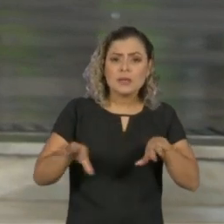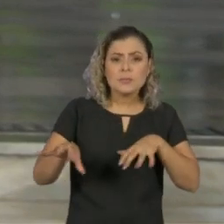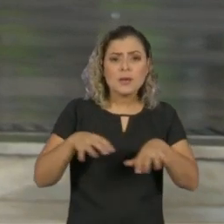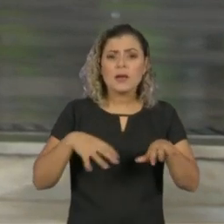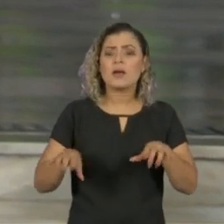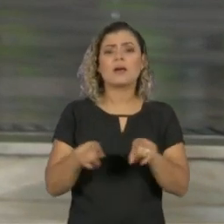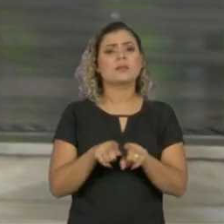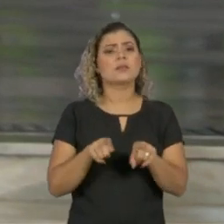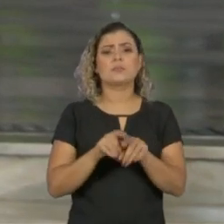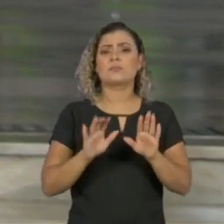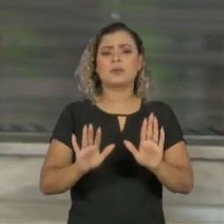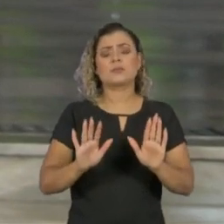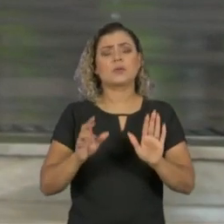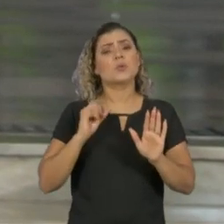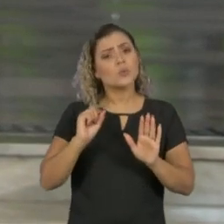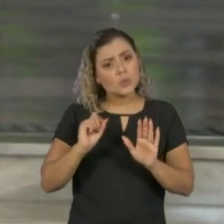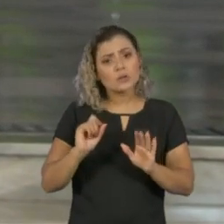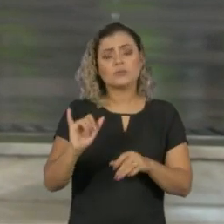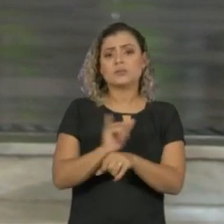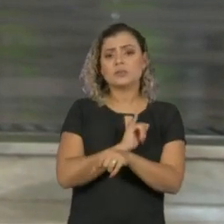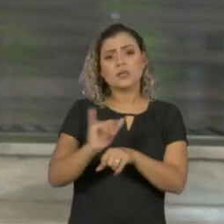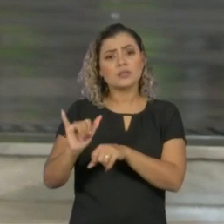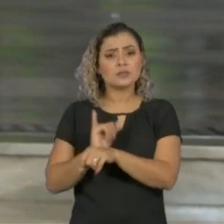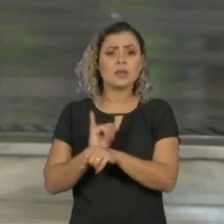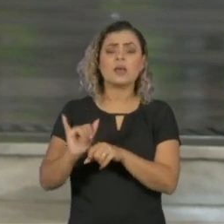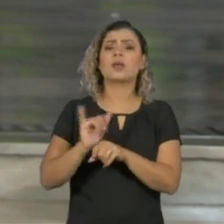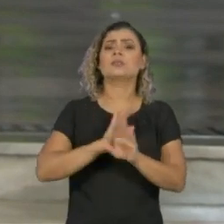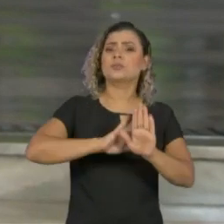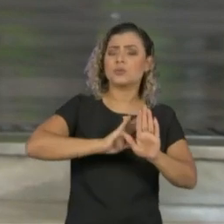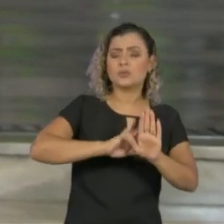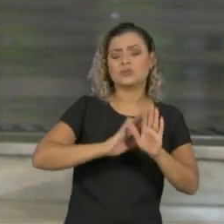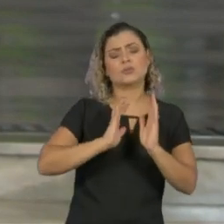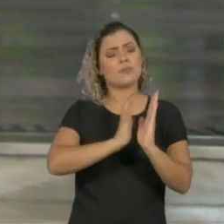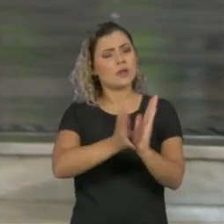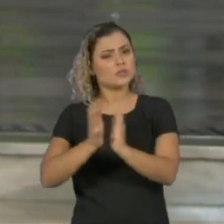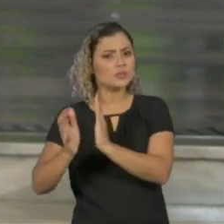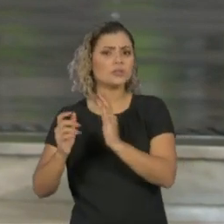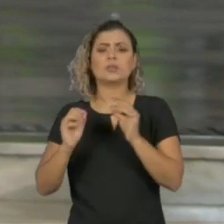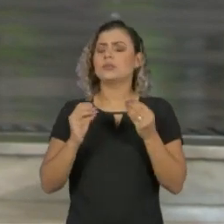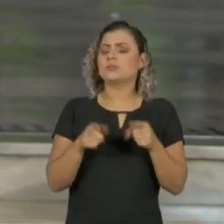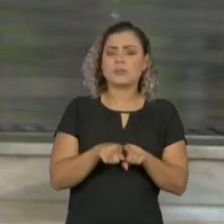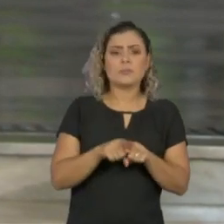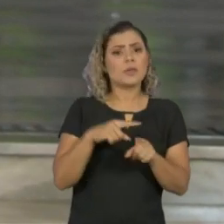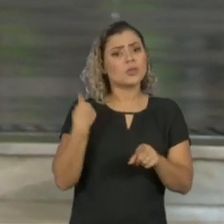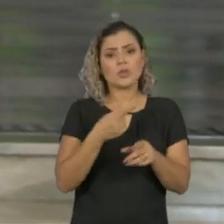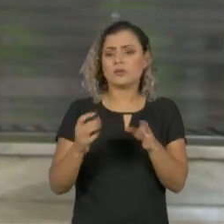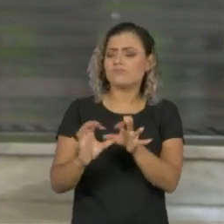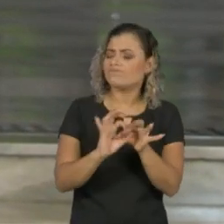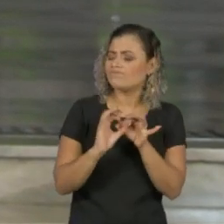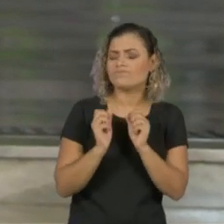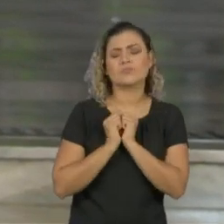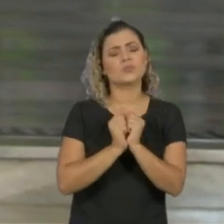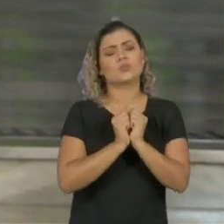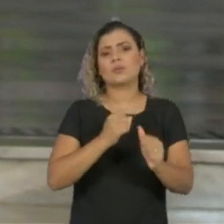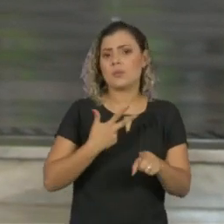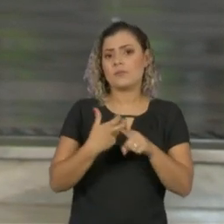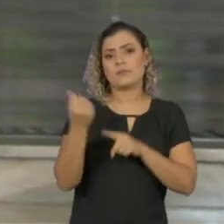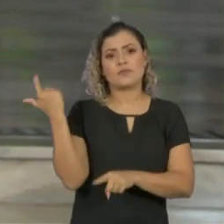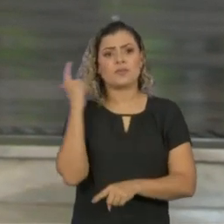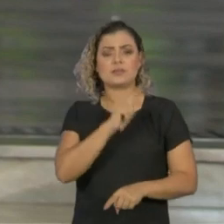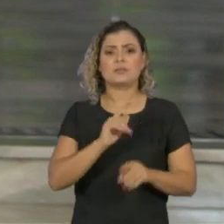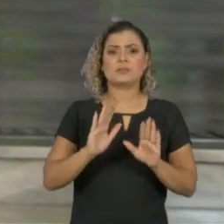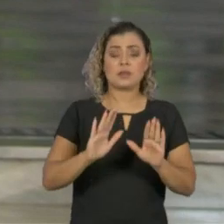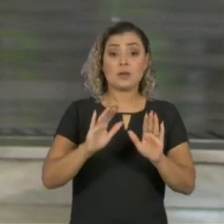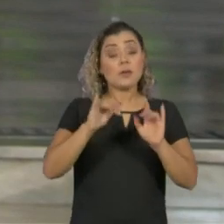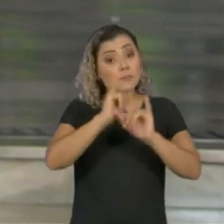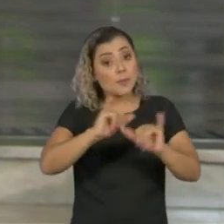separada, ou utilizando mecanismos ideológicos, partidários, sectários. Temos que estar juntos para vencermos essa guerra. E a